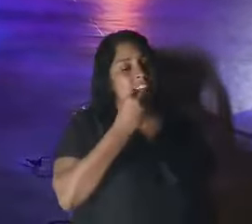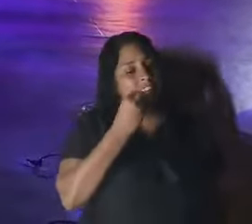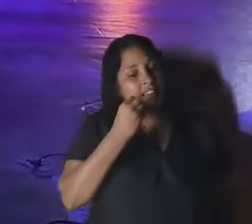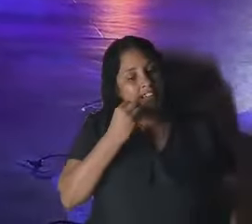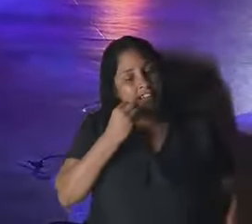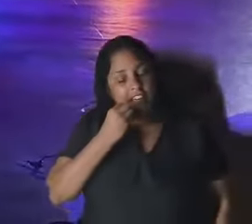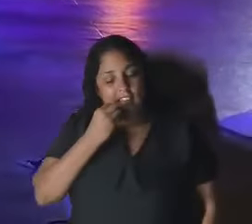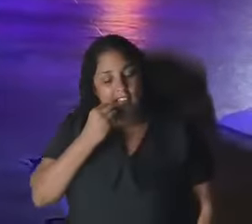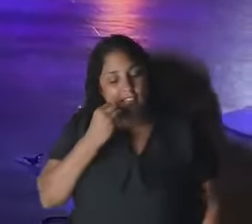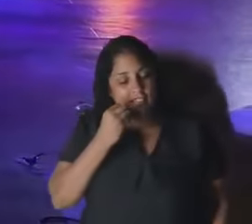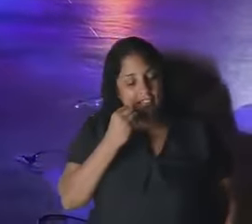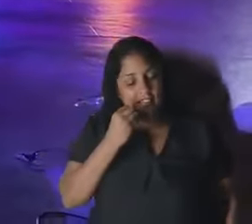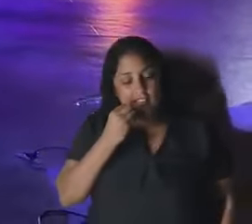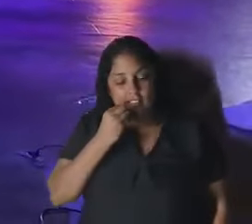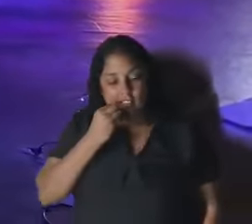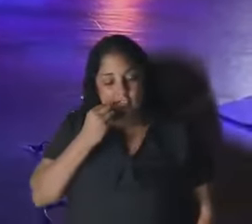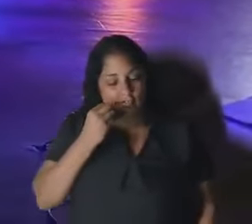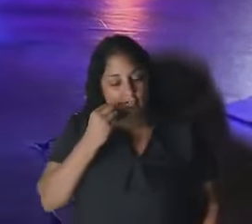estaria